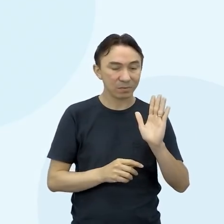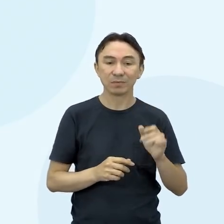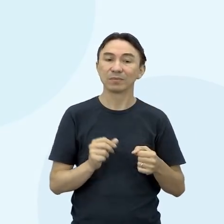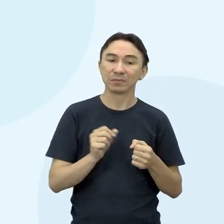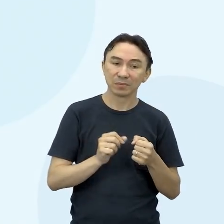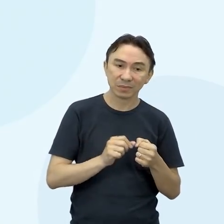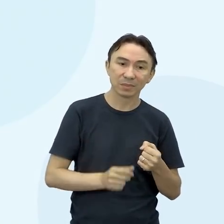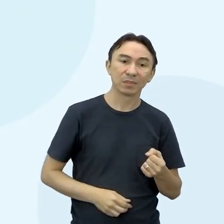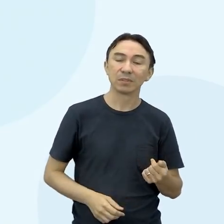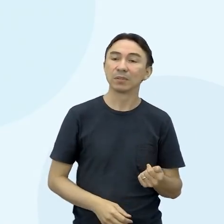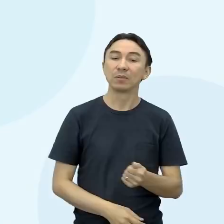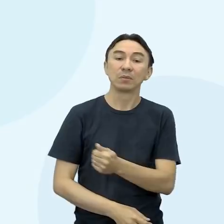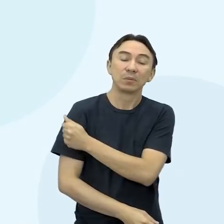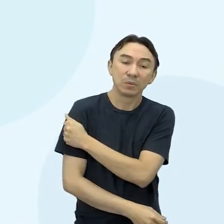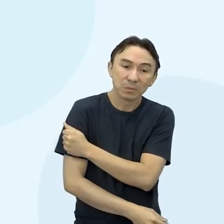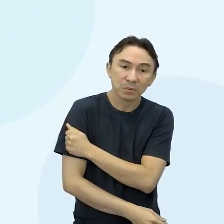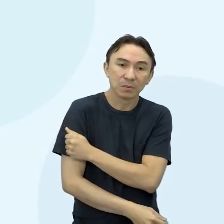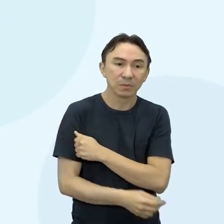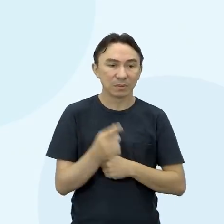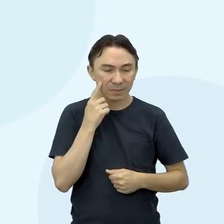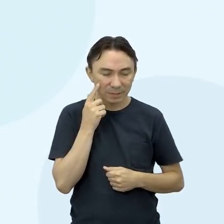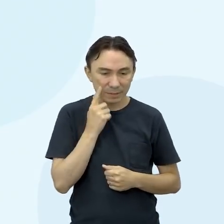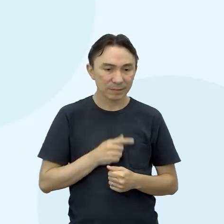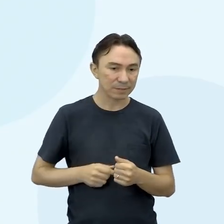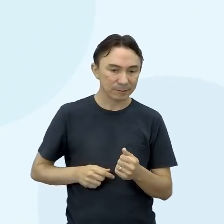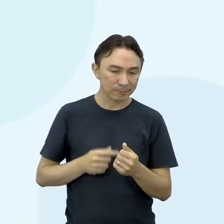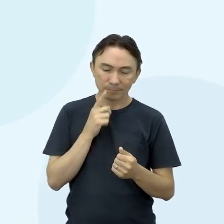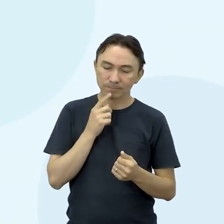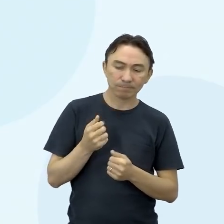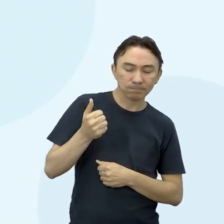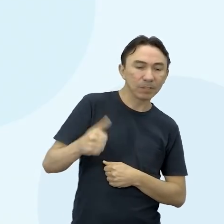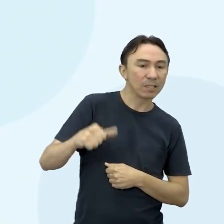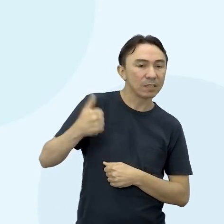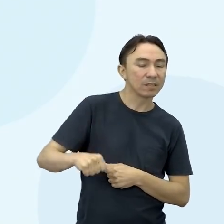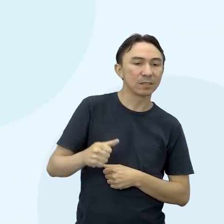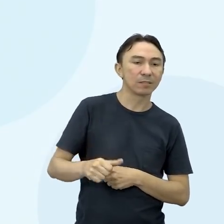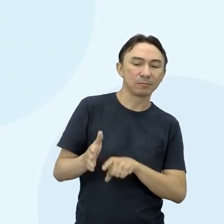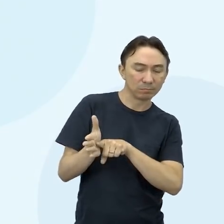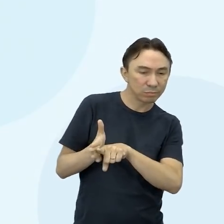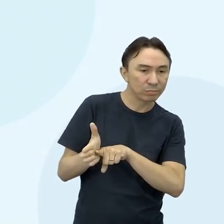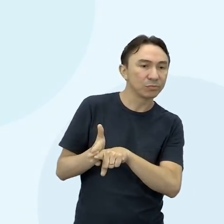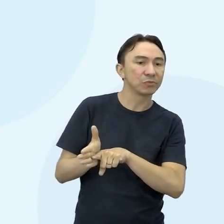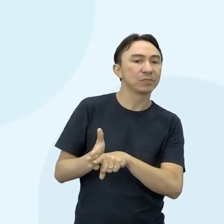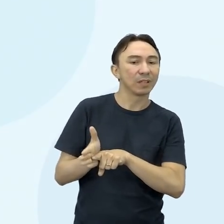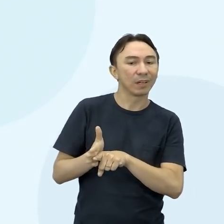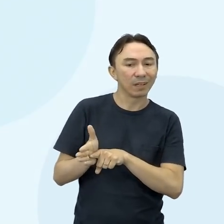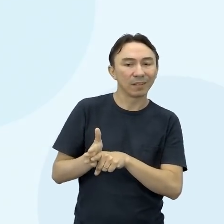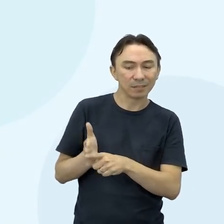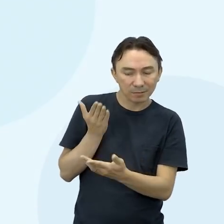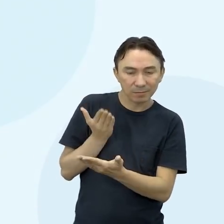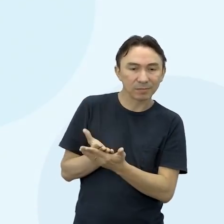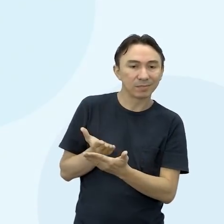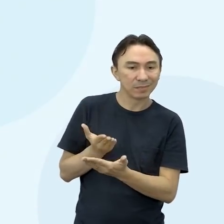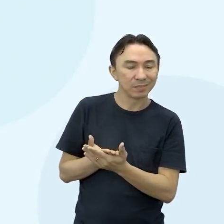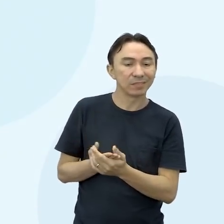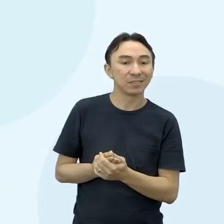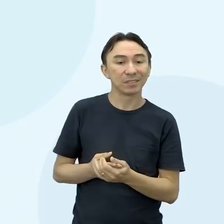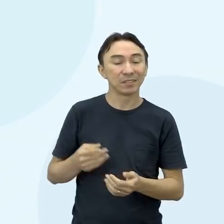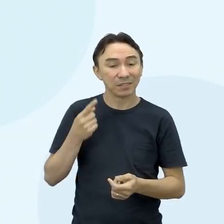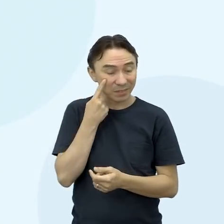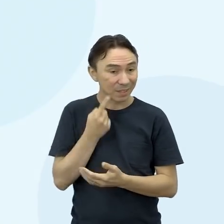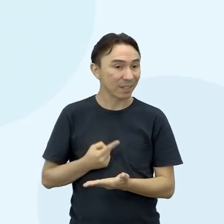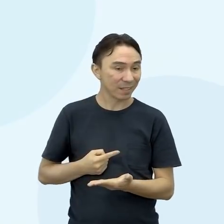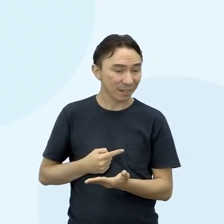analisam, produzem, vejam que está sempre na terceira pessoa, porque se ficasse no infinitivo, ficava muito